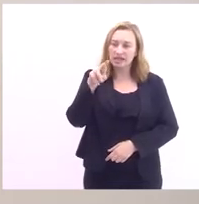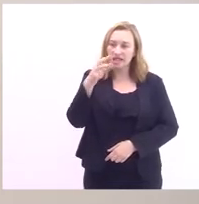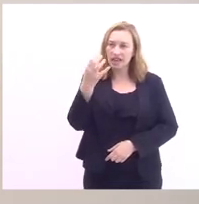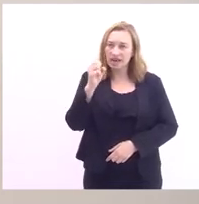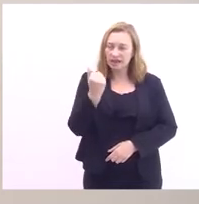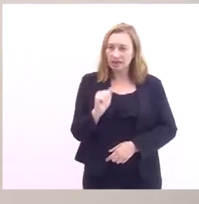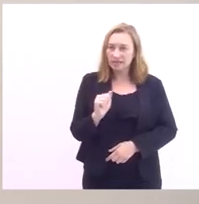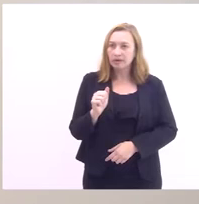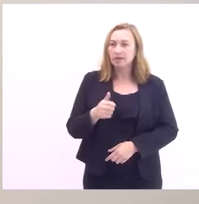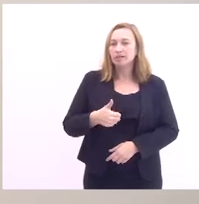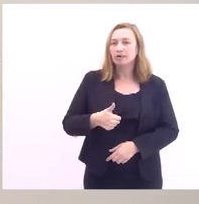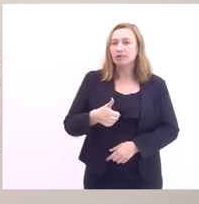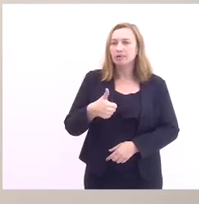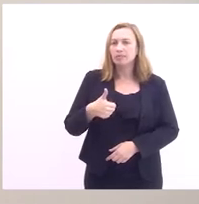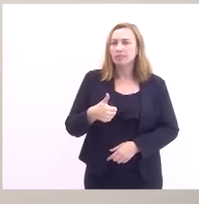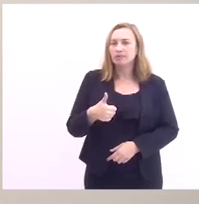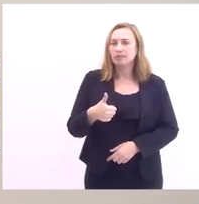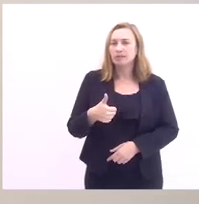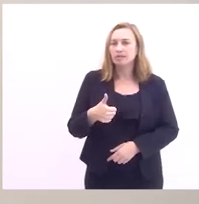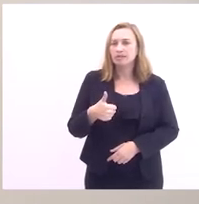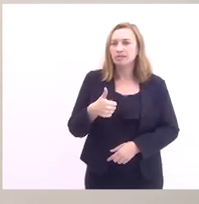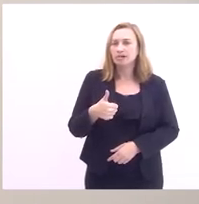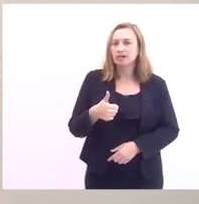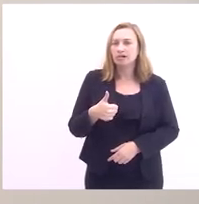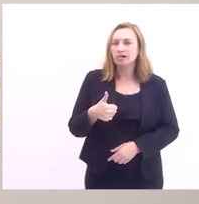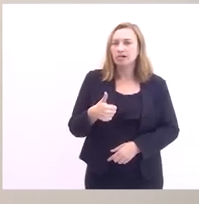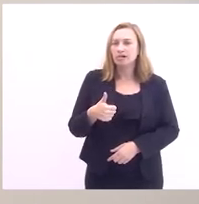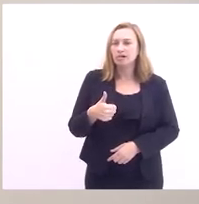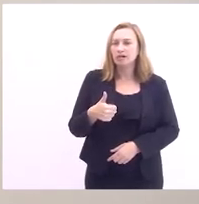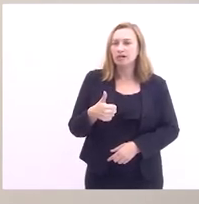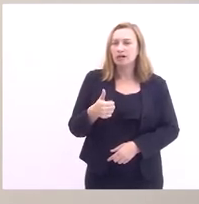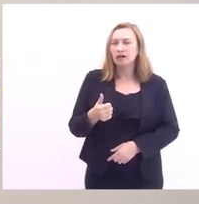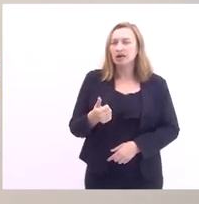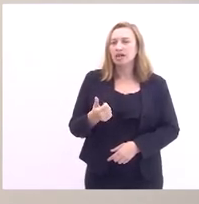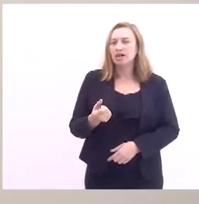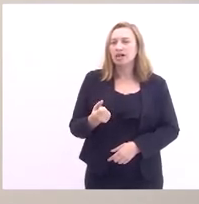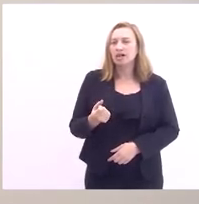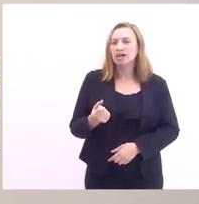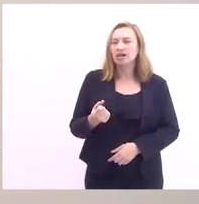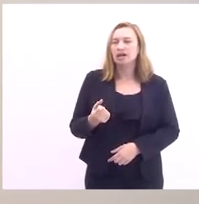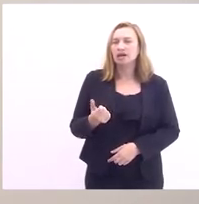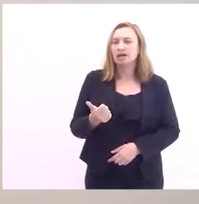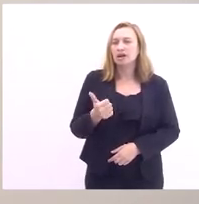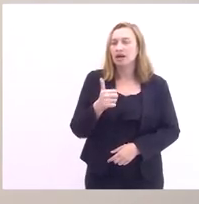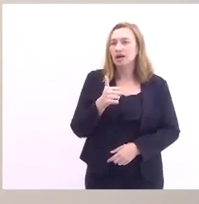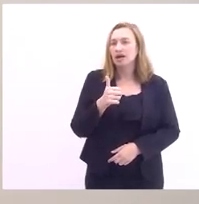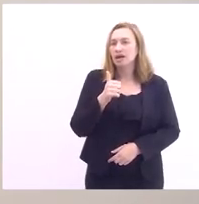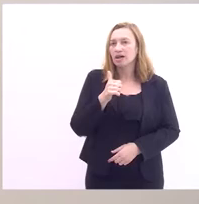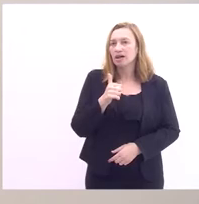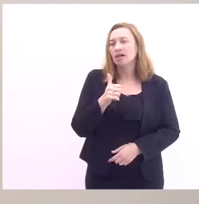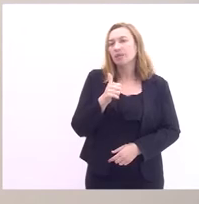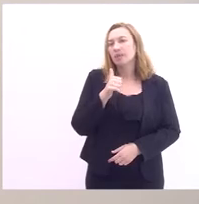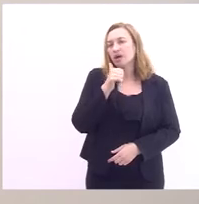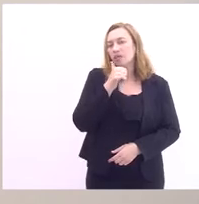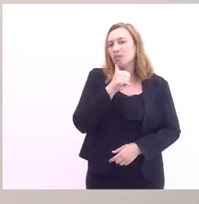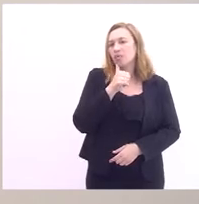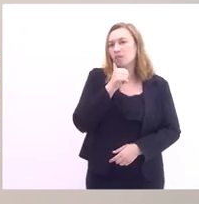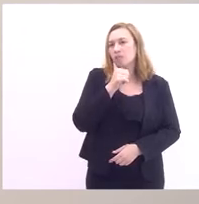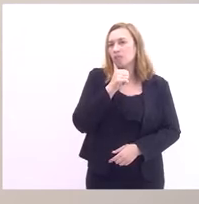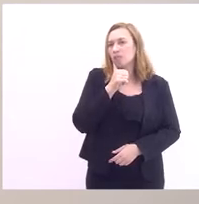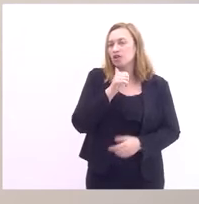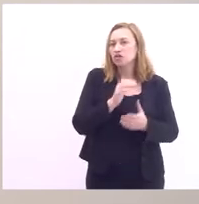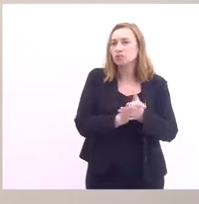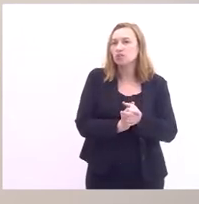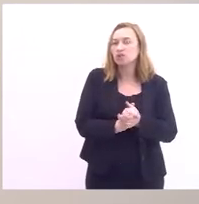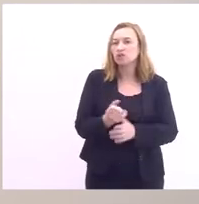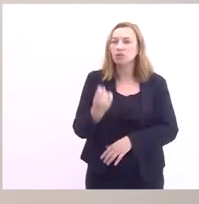primeira-dama, do ex-deputado Maurício... Pinkfield. Isso. Não consigo falar,